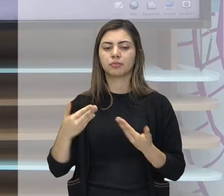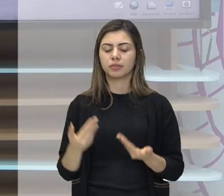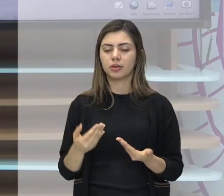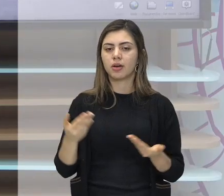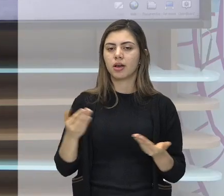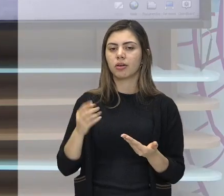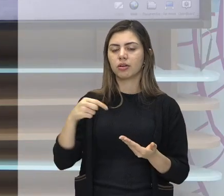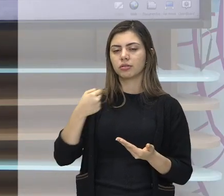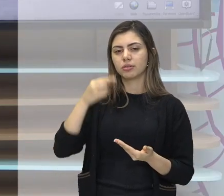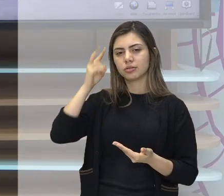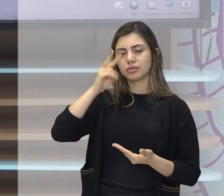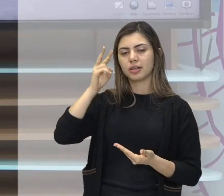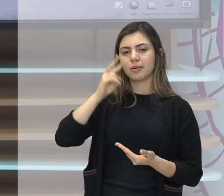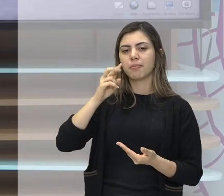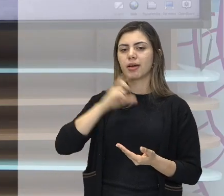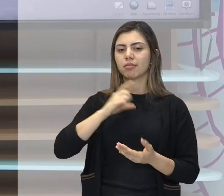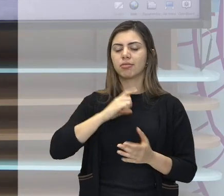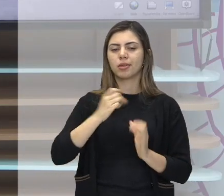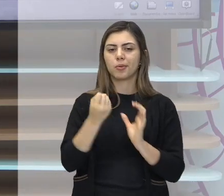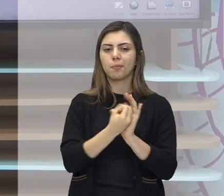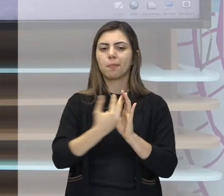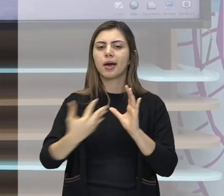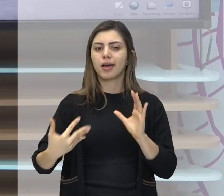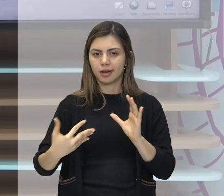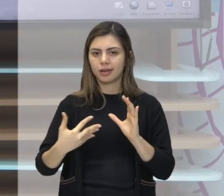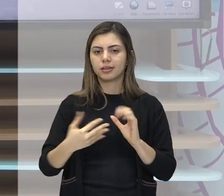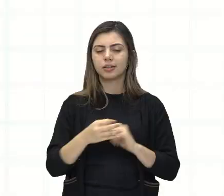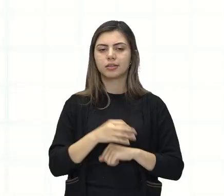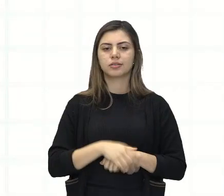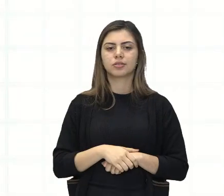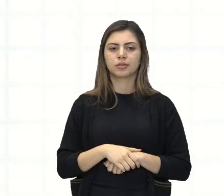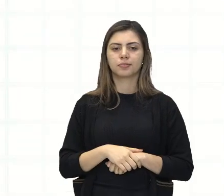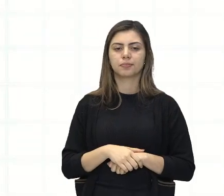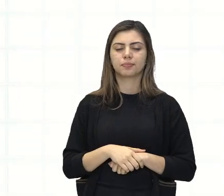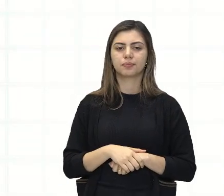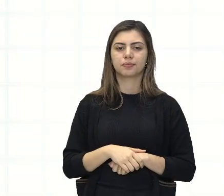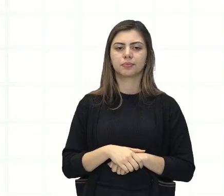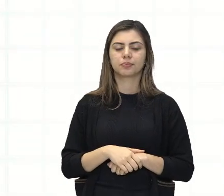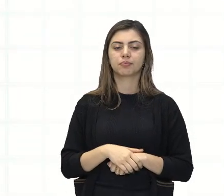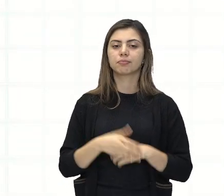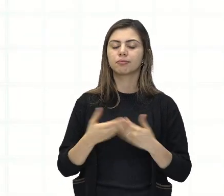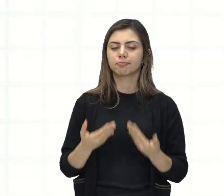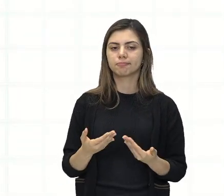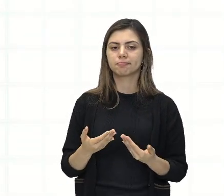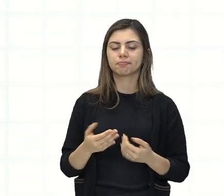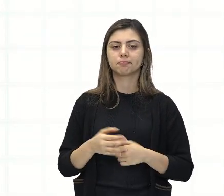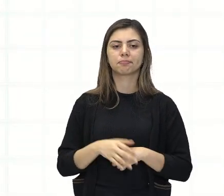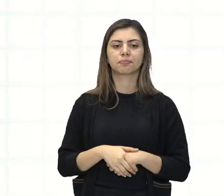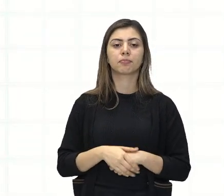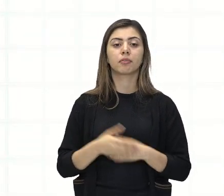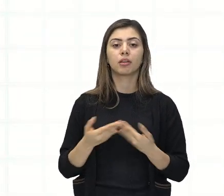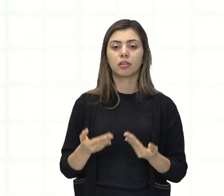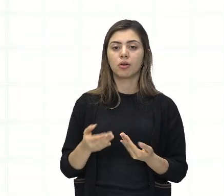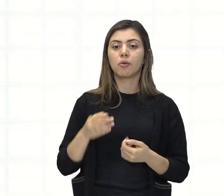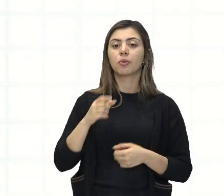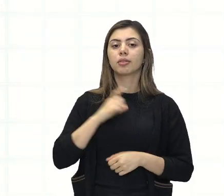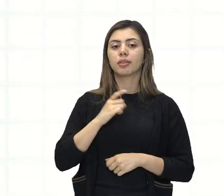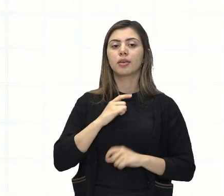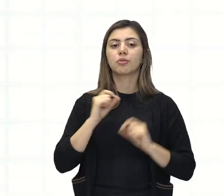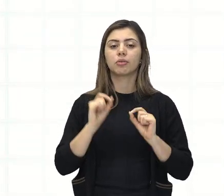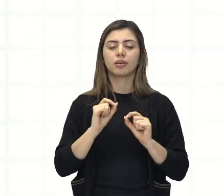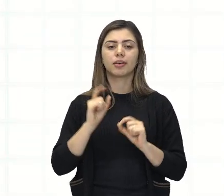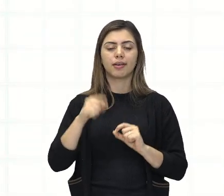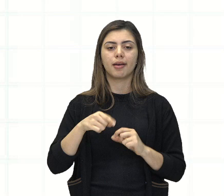recapitular aí essa particularidade do direto e do indireto. Vamos lá, rapidinho. Verbos, predicação